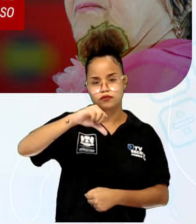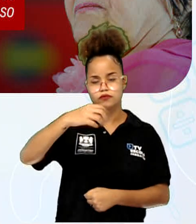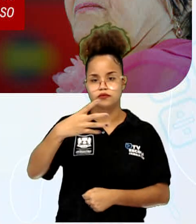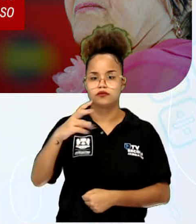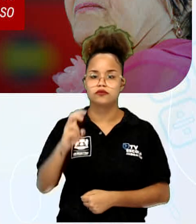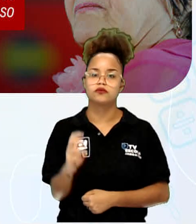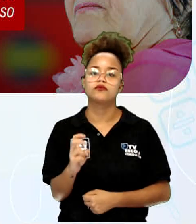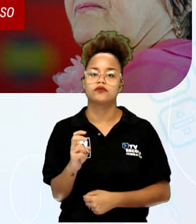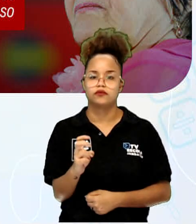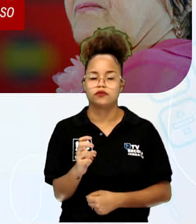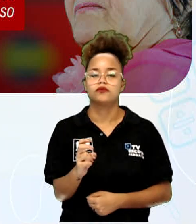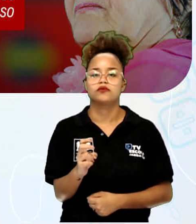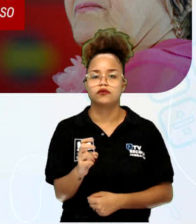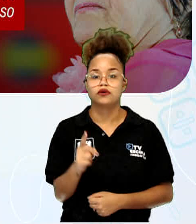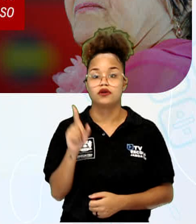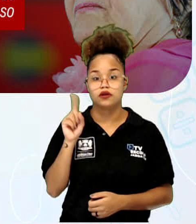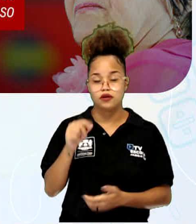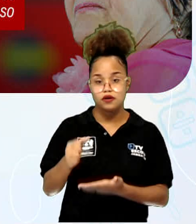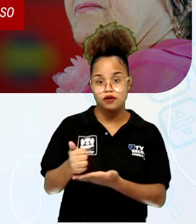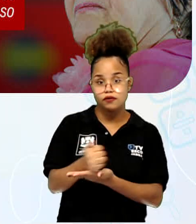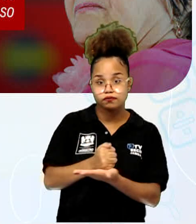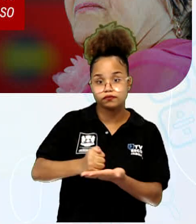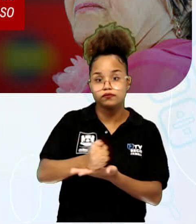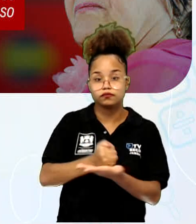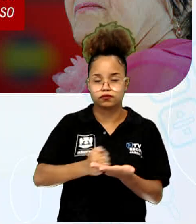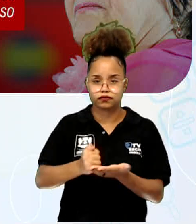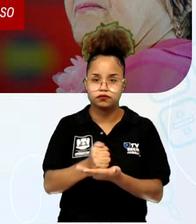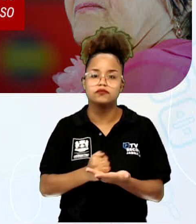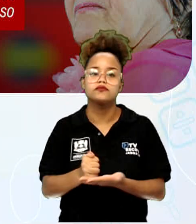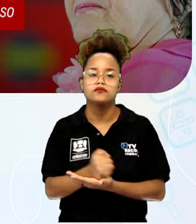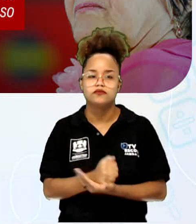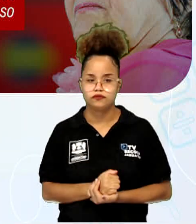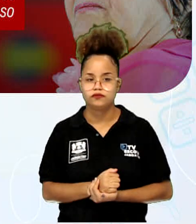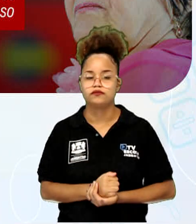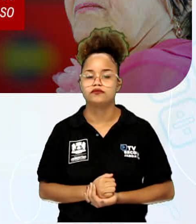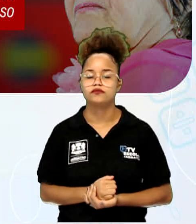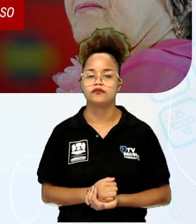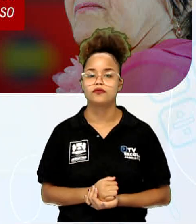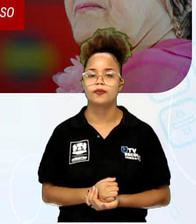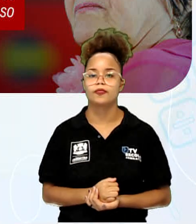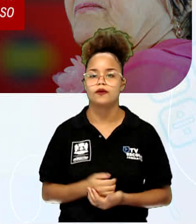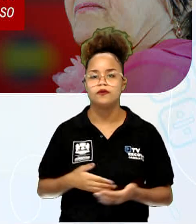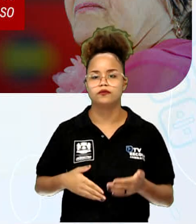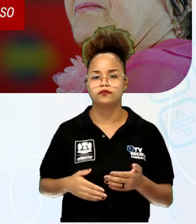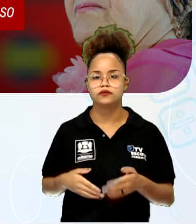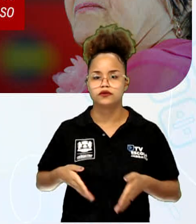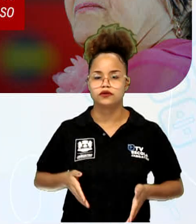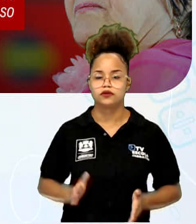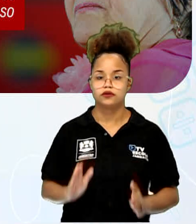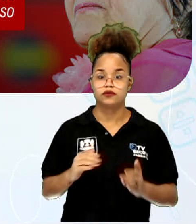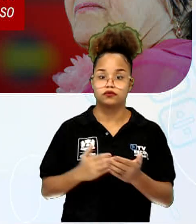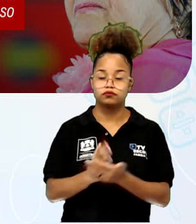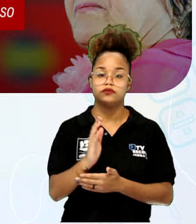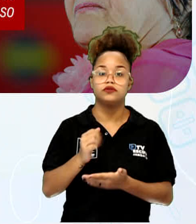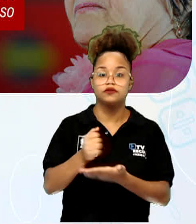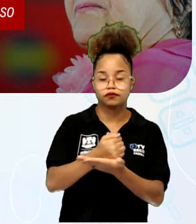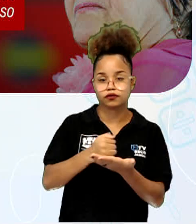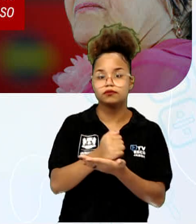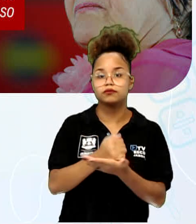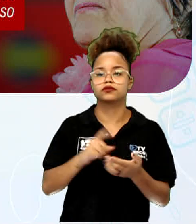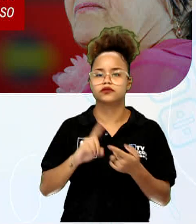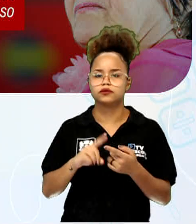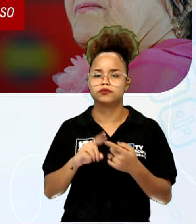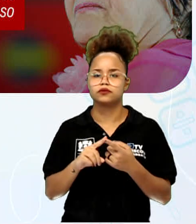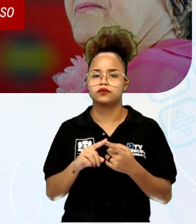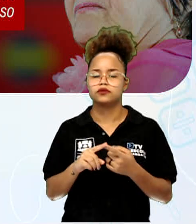é farmacêutica bioquímica, a sua formação. E ela se formou na Faculdade de Farmácia, também da